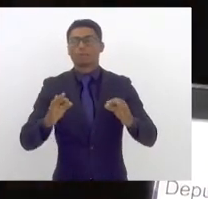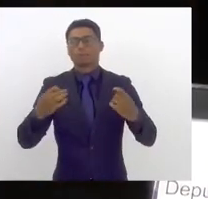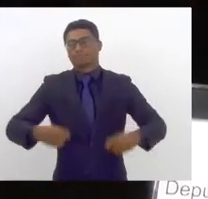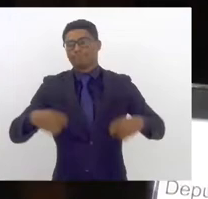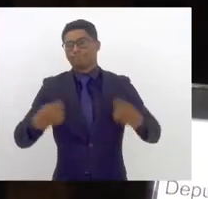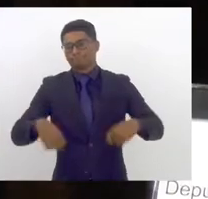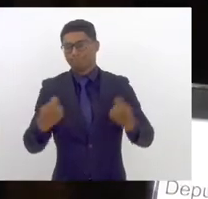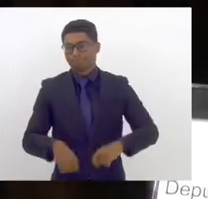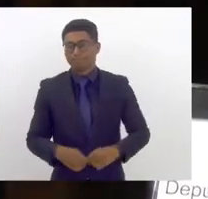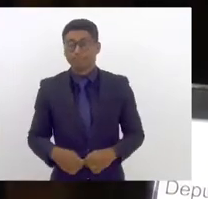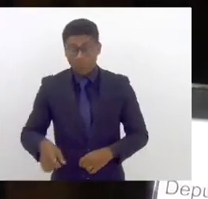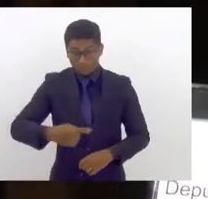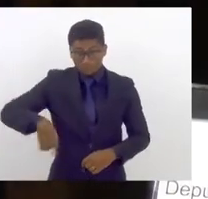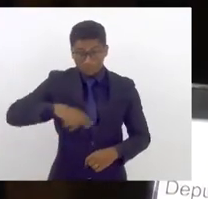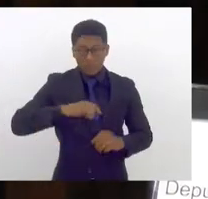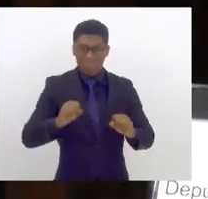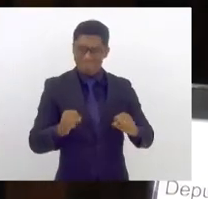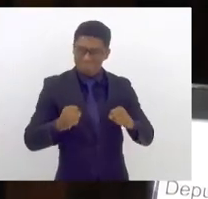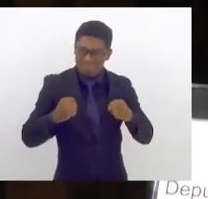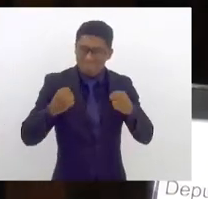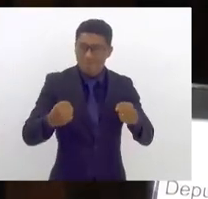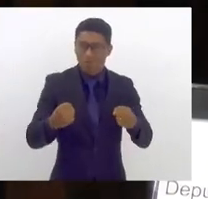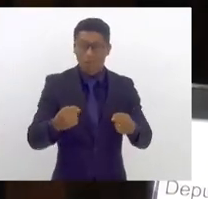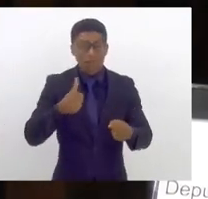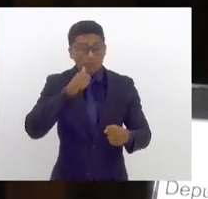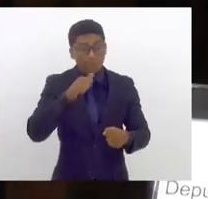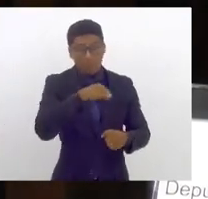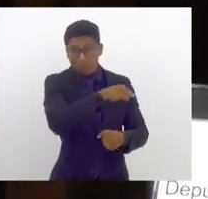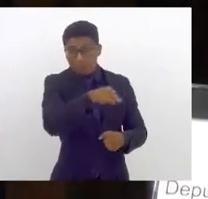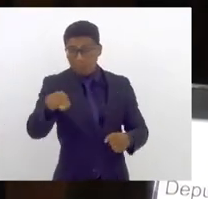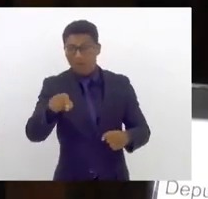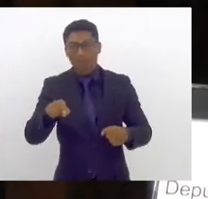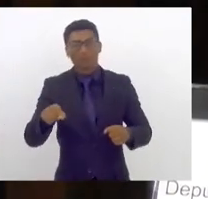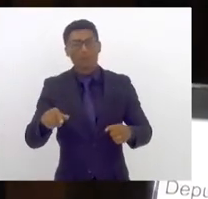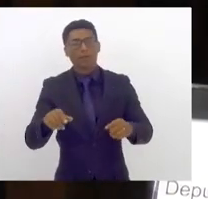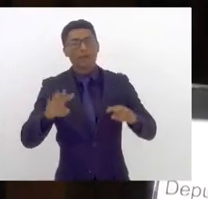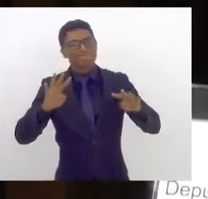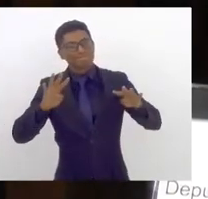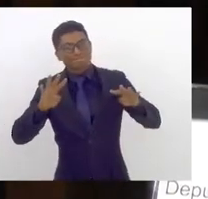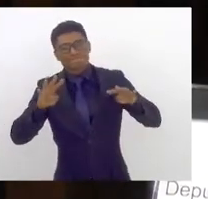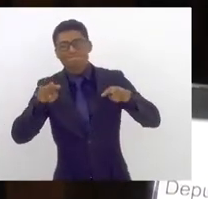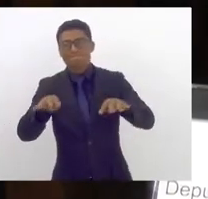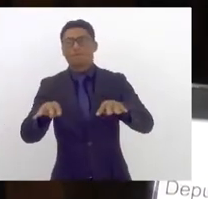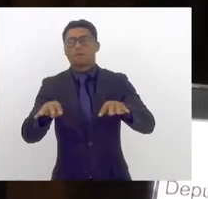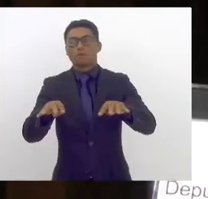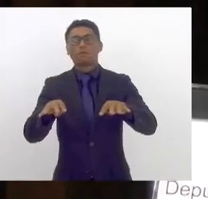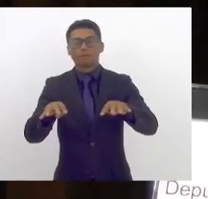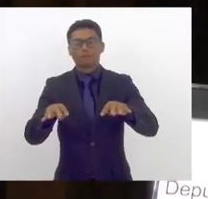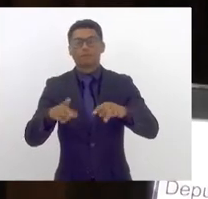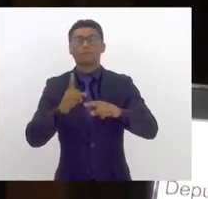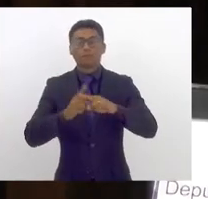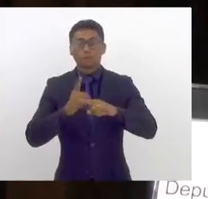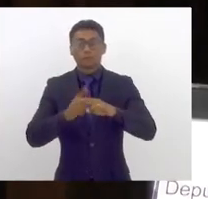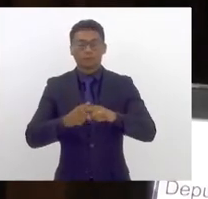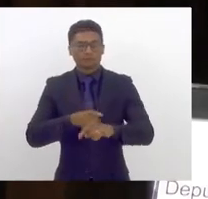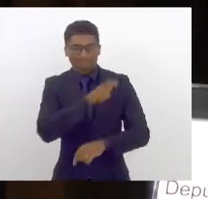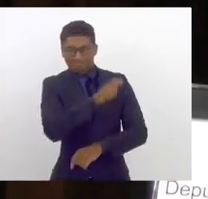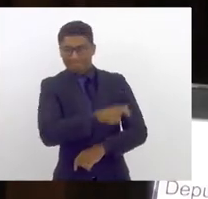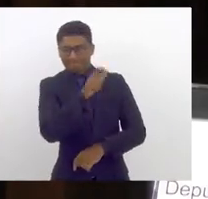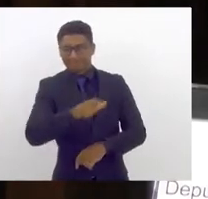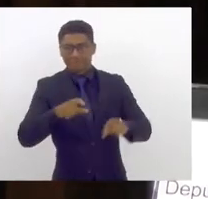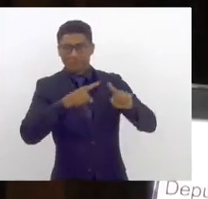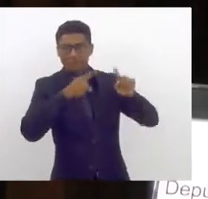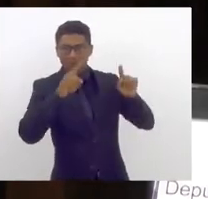tentado dar visibilidade a essas mulheres através do conhecimento né por meio dos agentes comunitários